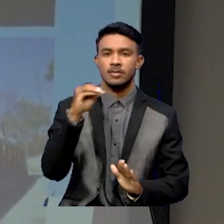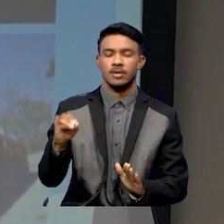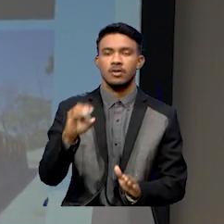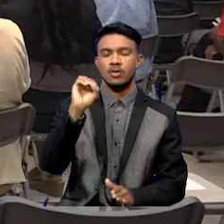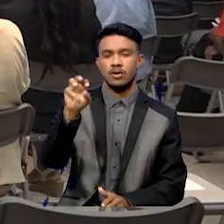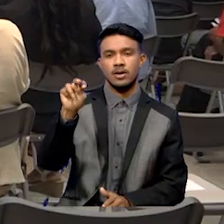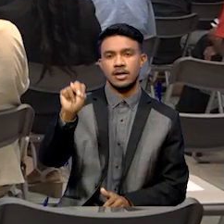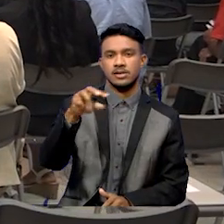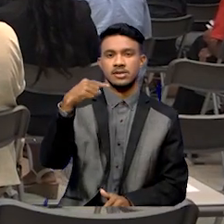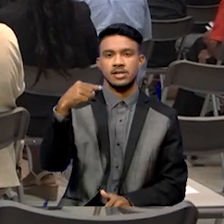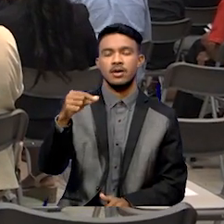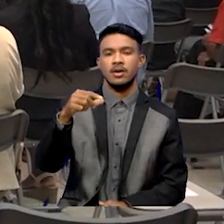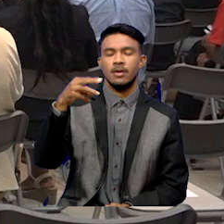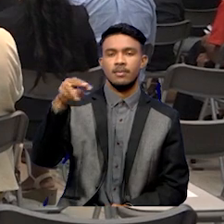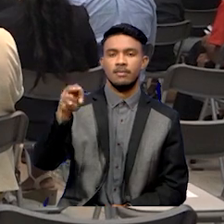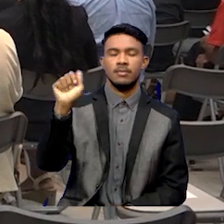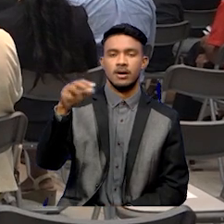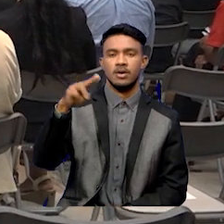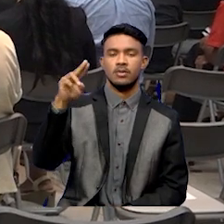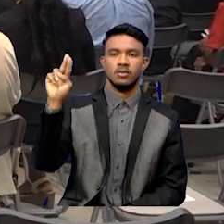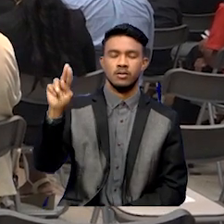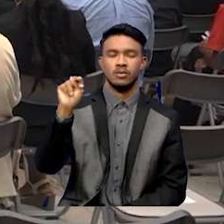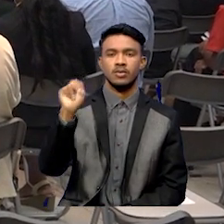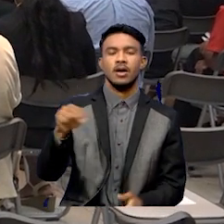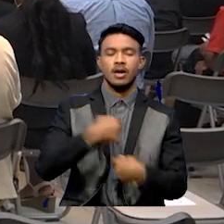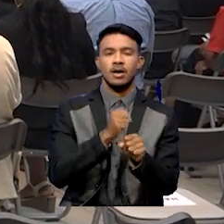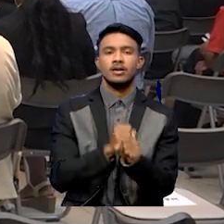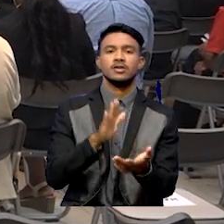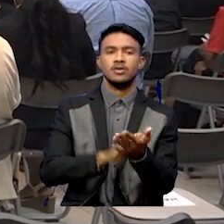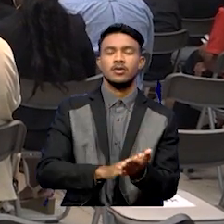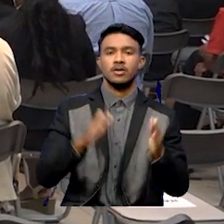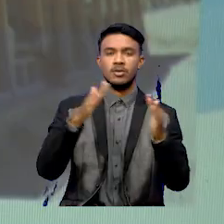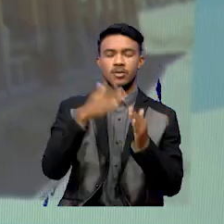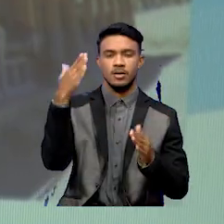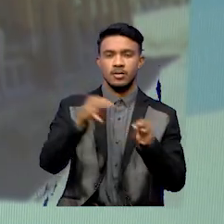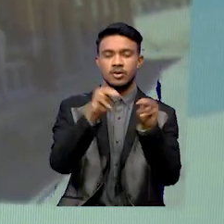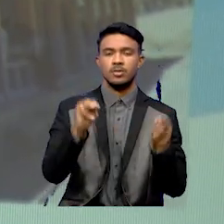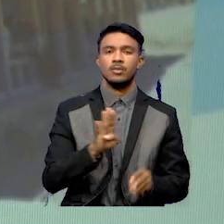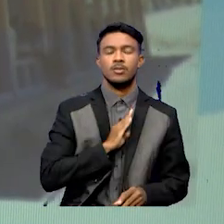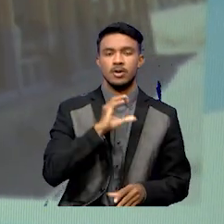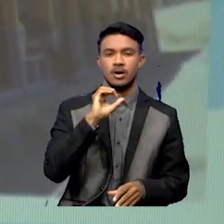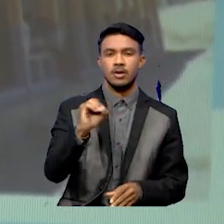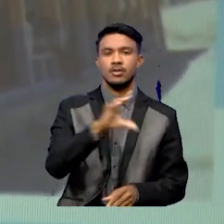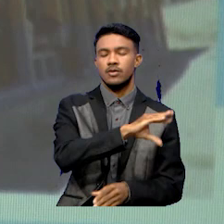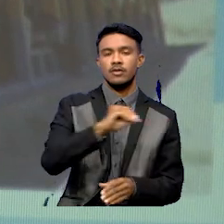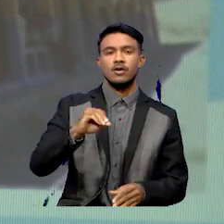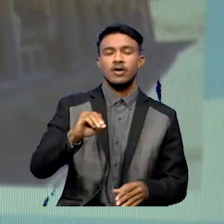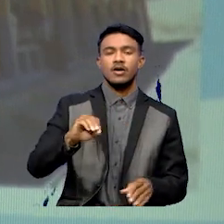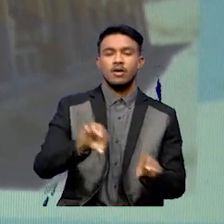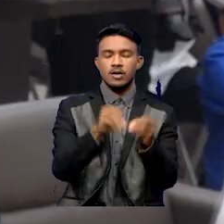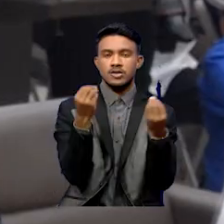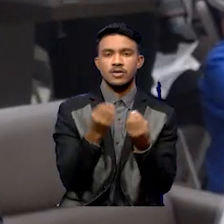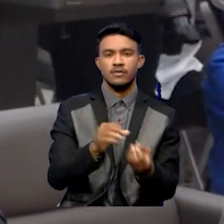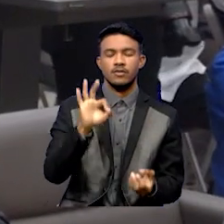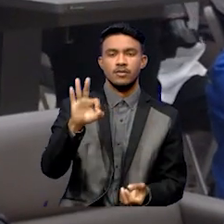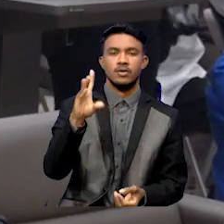makanesan, ONG mahon, se construi edifício escola e suku molop município Bobonaru, ONG fundamor, se construi